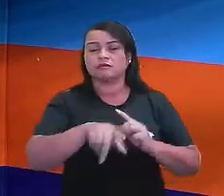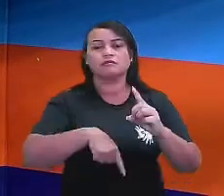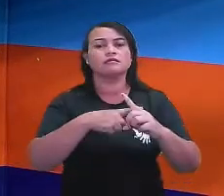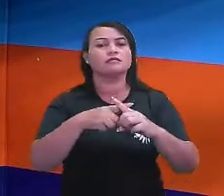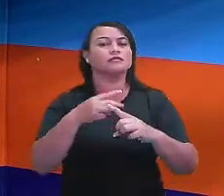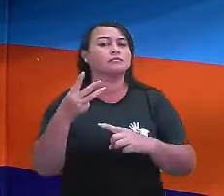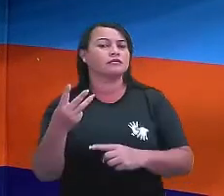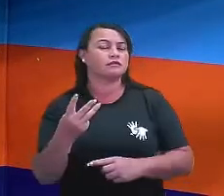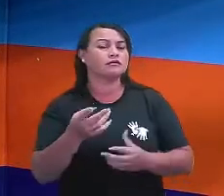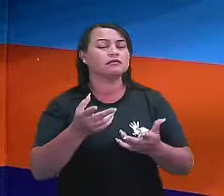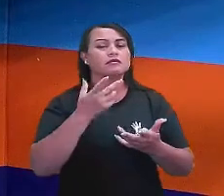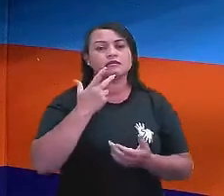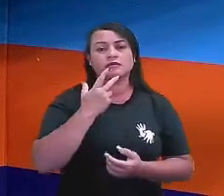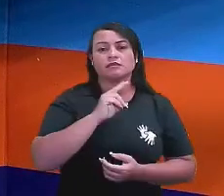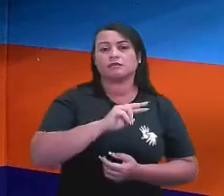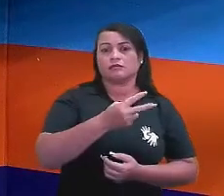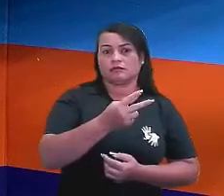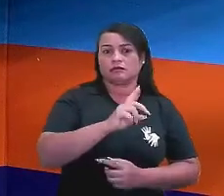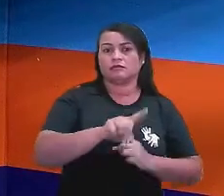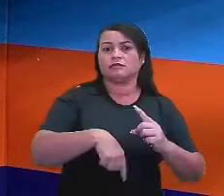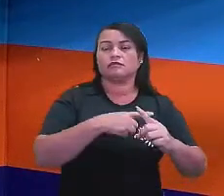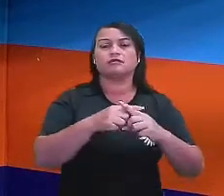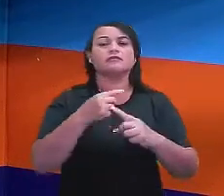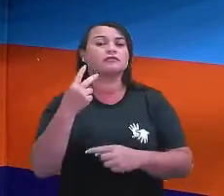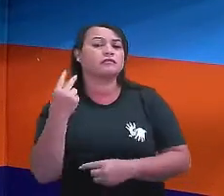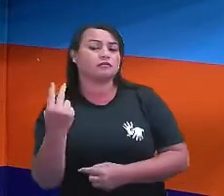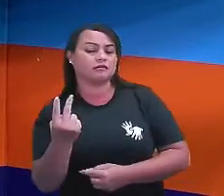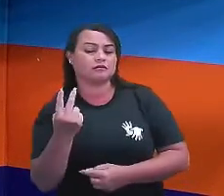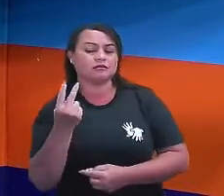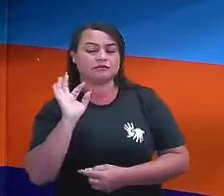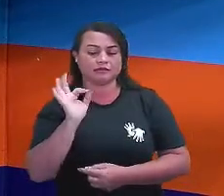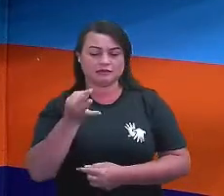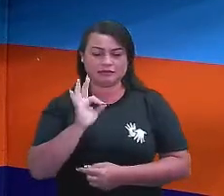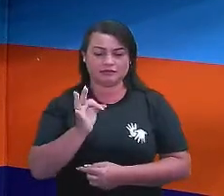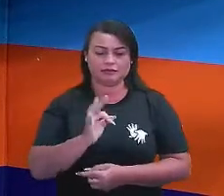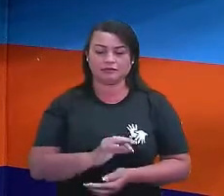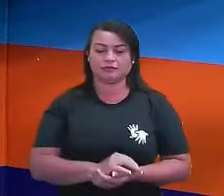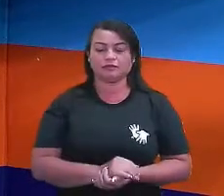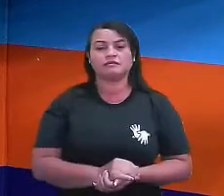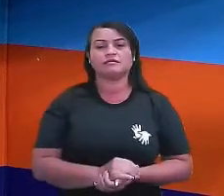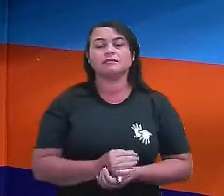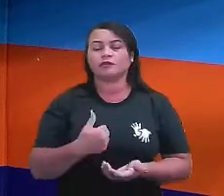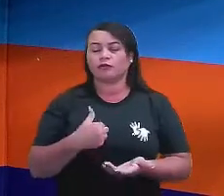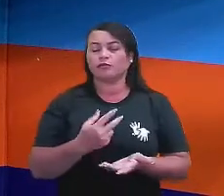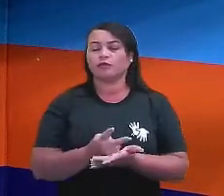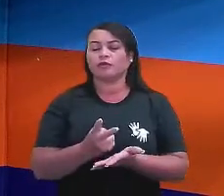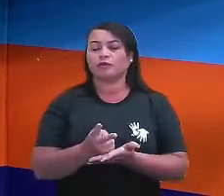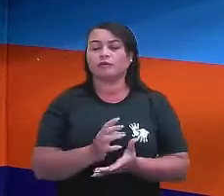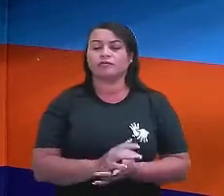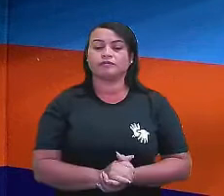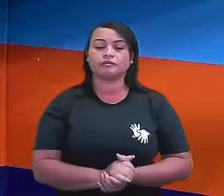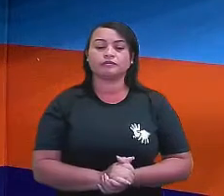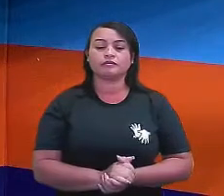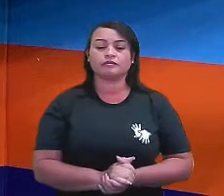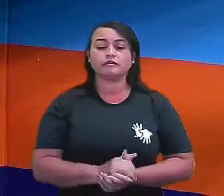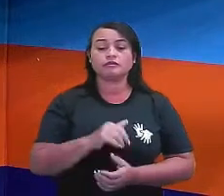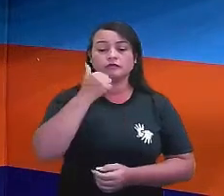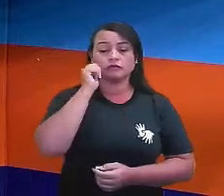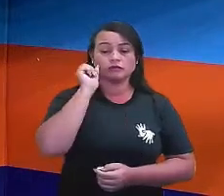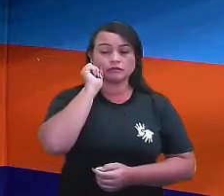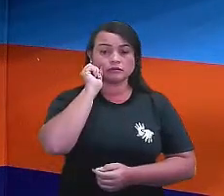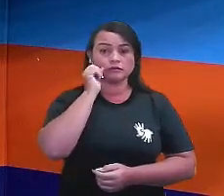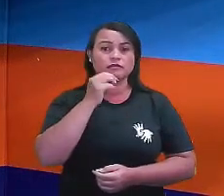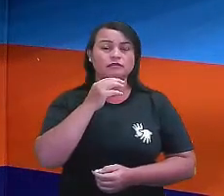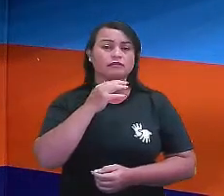3. Quando eu quiser falar do dobro, eu multiplico por 2, tá certo? Então, vamos continuar.